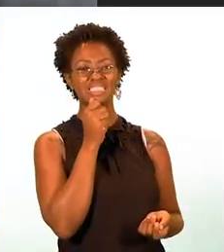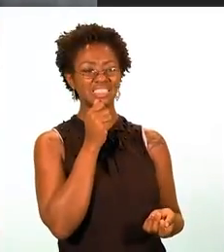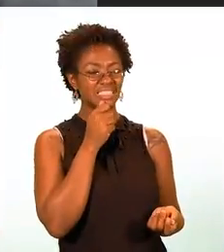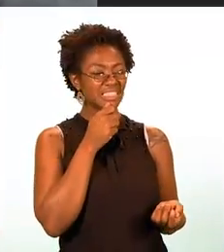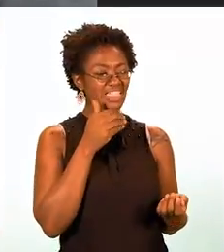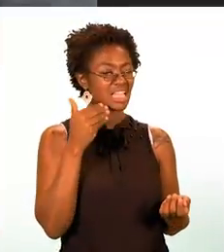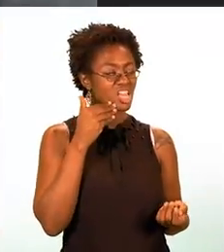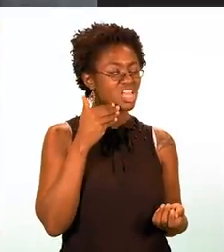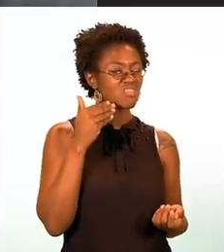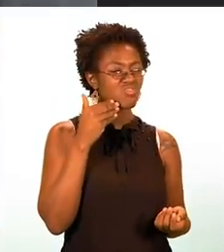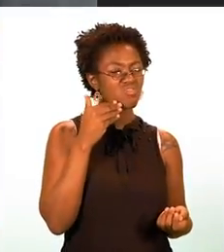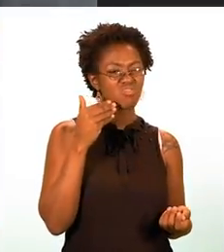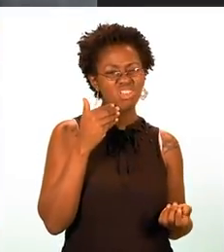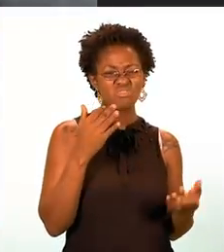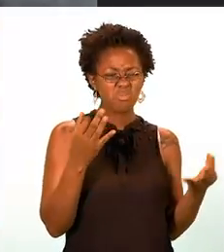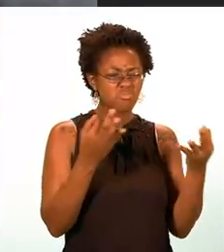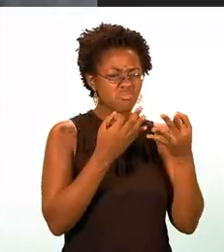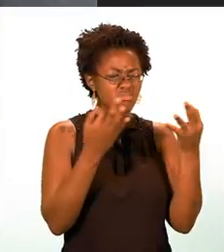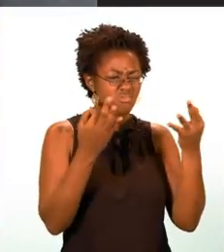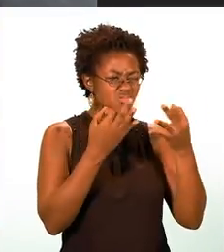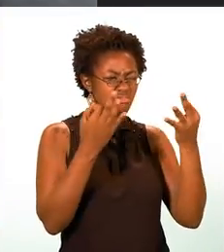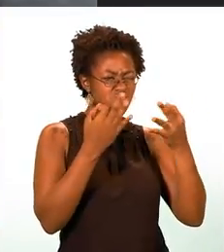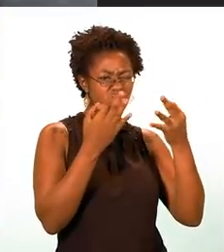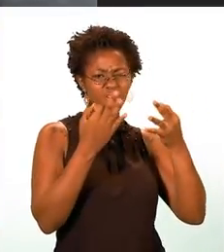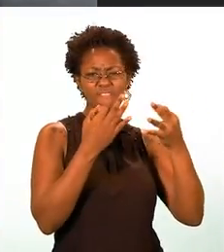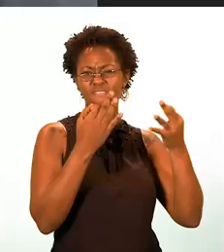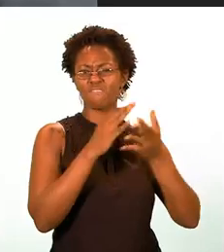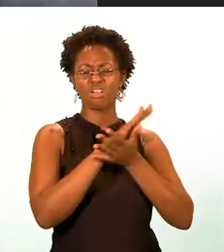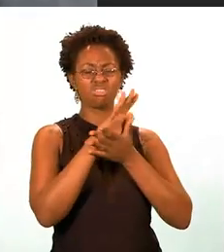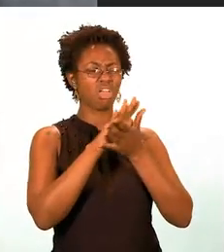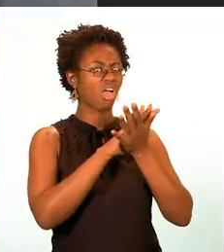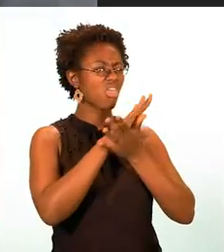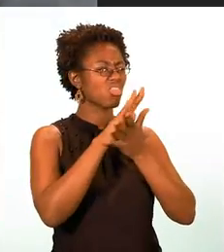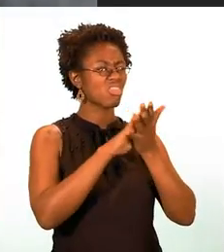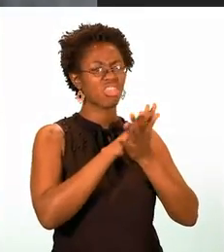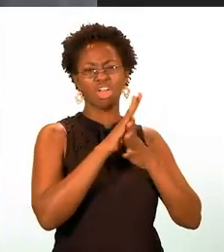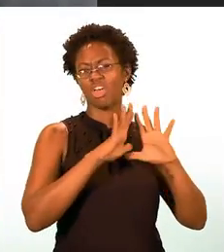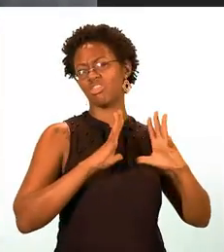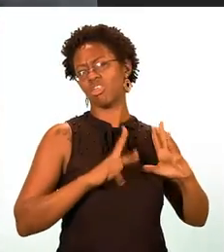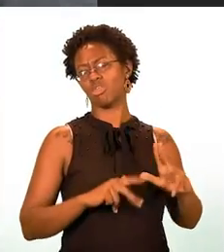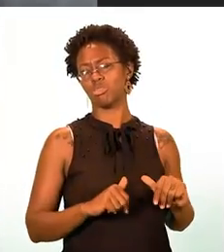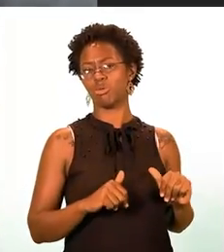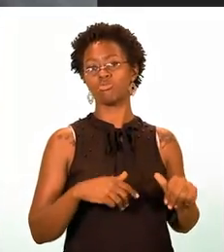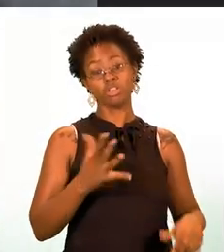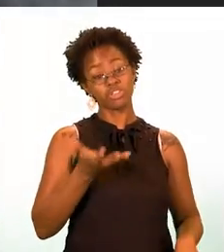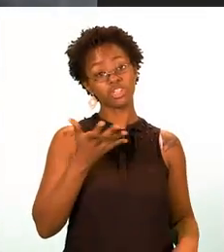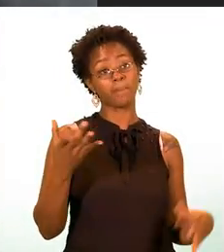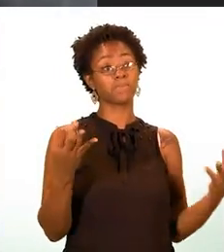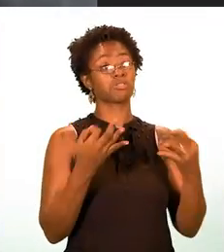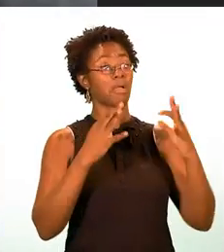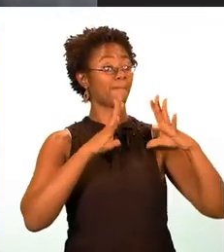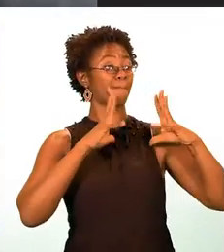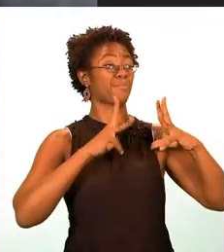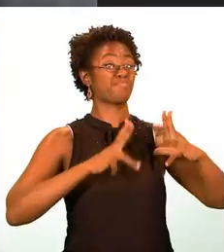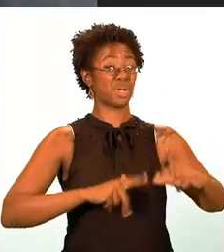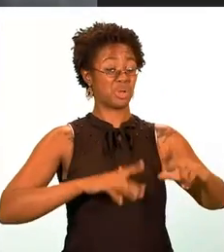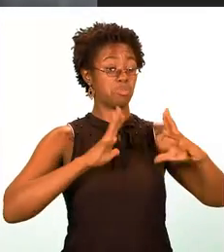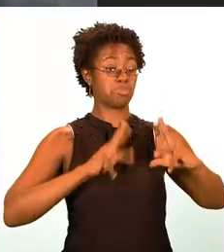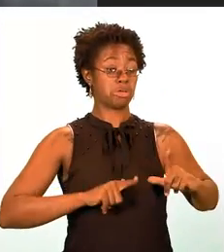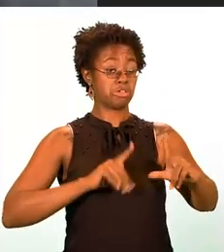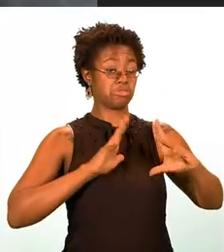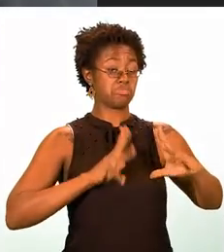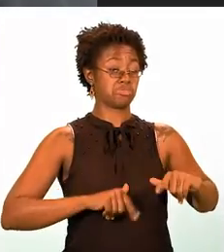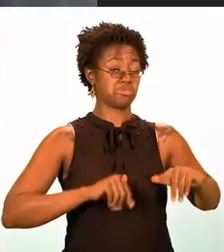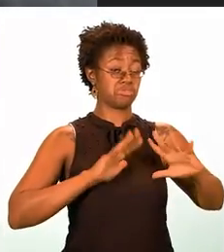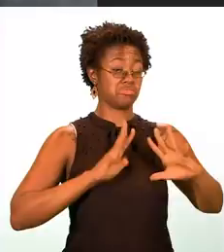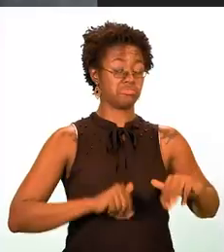nenhuma rachadura, sem nenhuma jaça, sem nada no meio. A gente quer uma coisa totalmente pura.